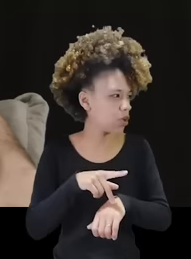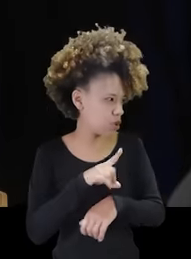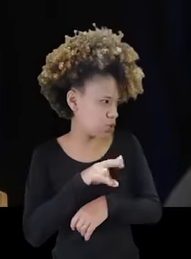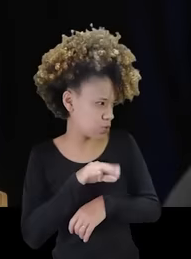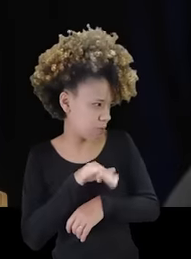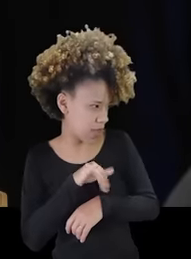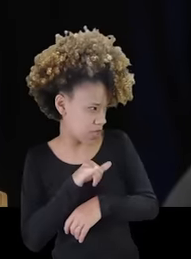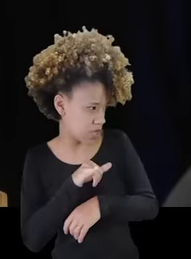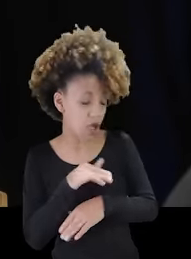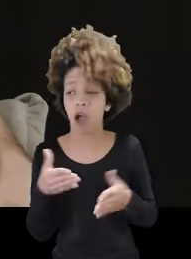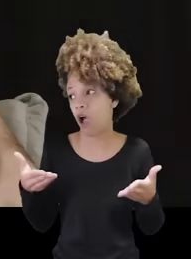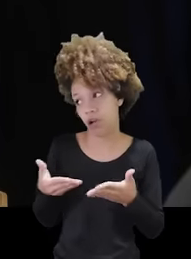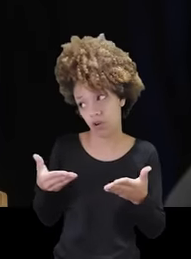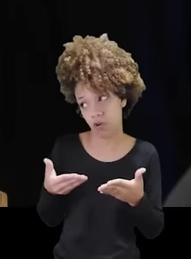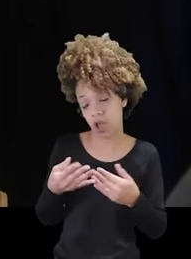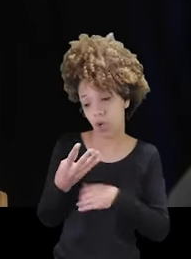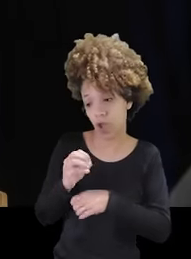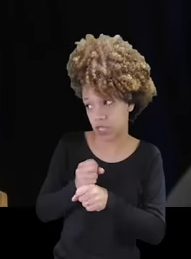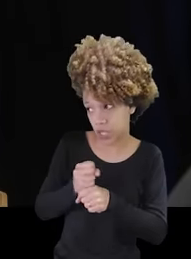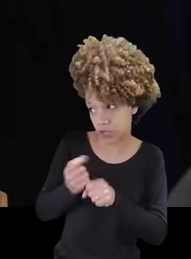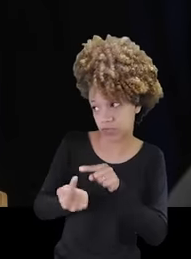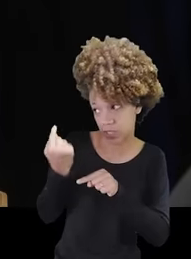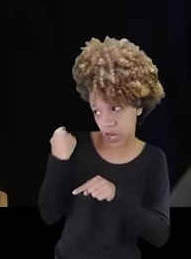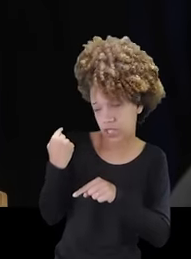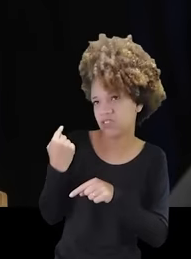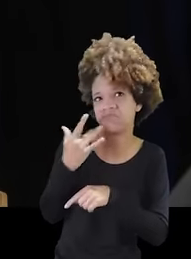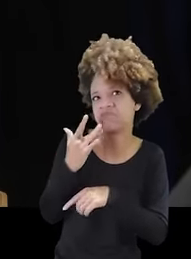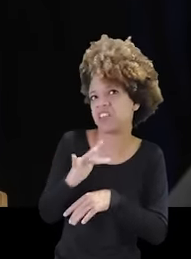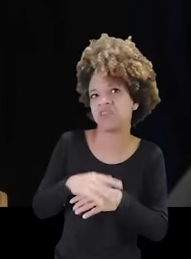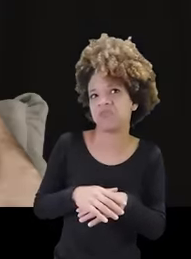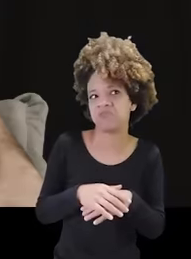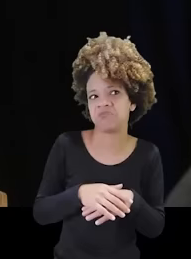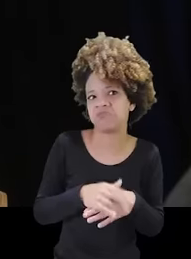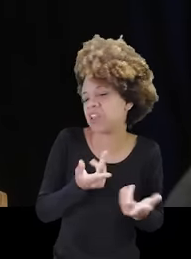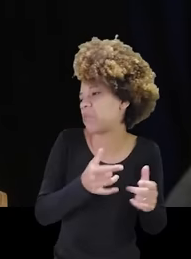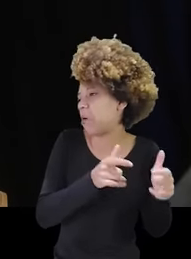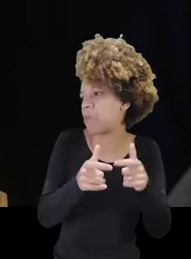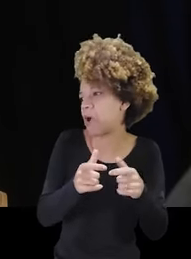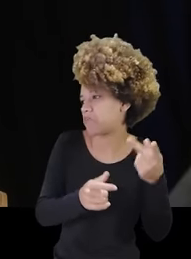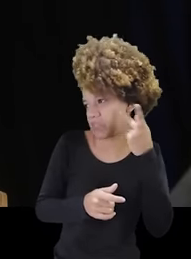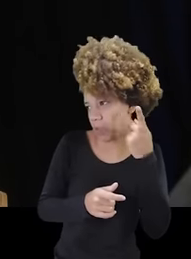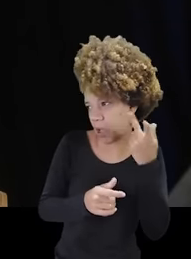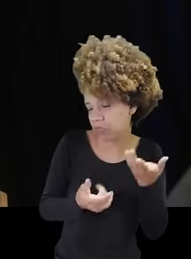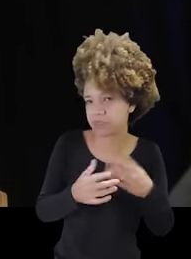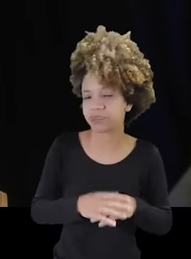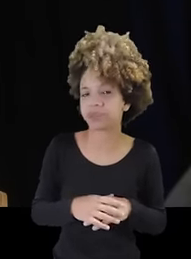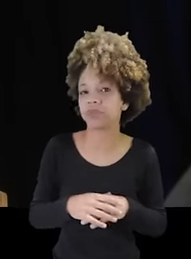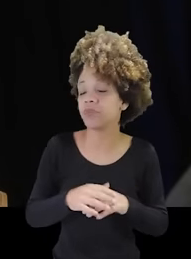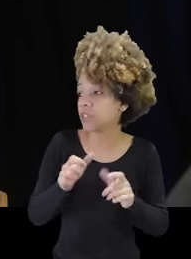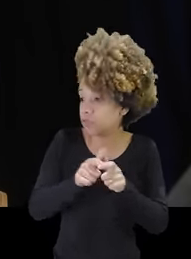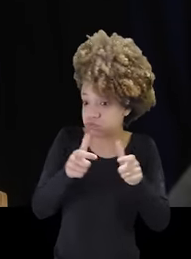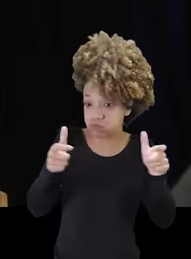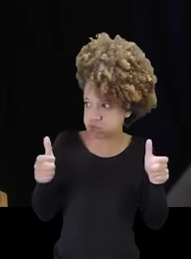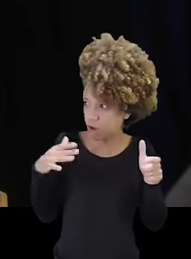não agora então e 40 anos atrás era sei lá qualquer bairro aqui em São Paulo e eles